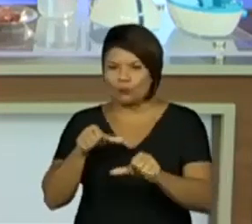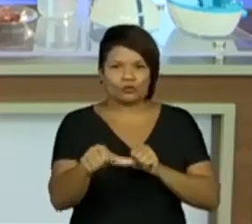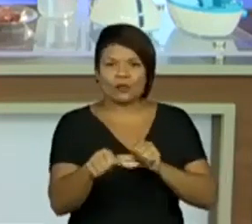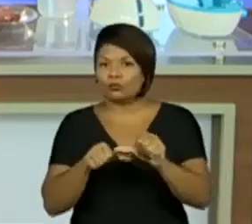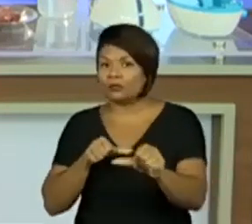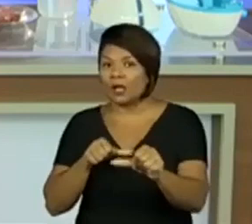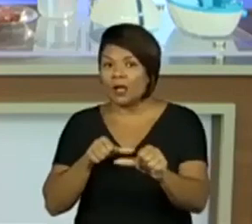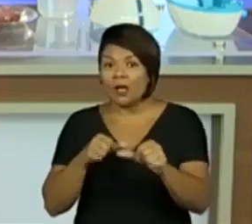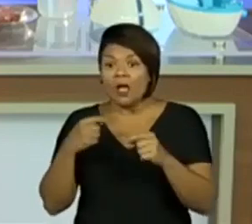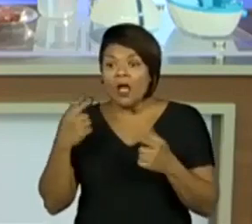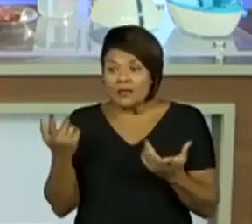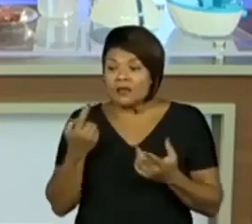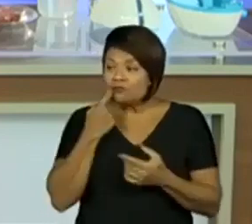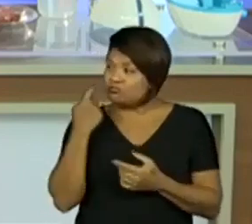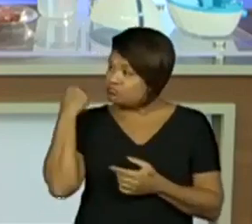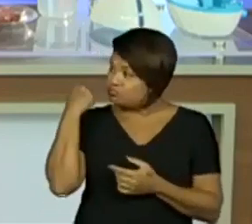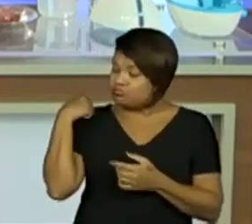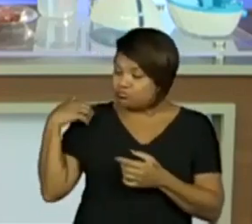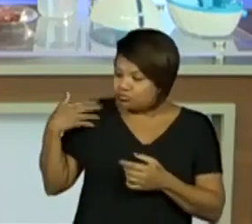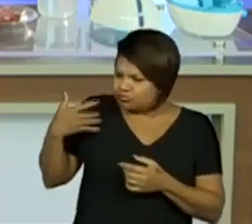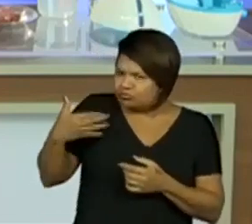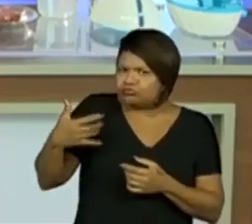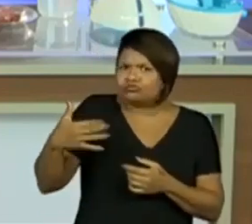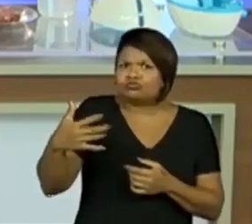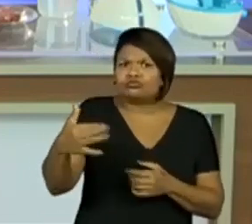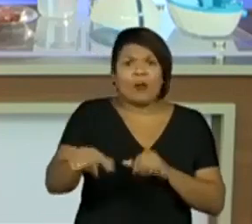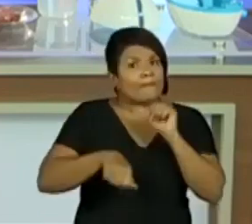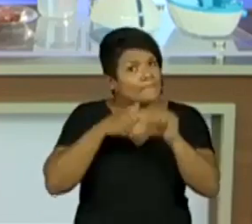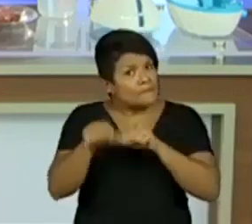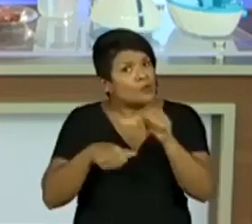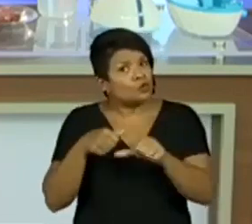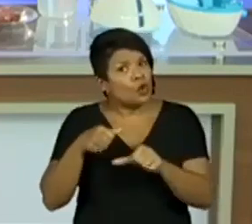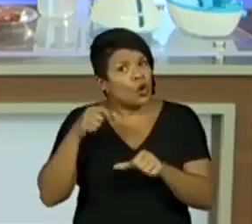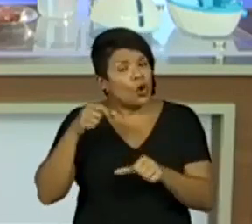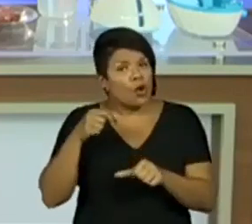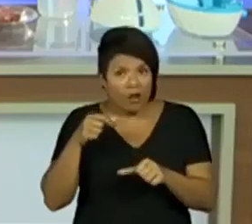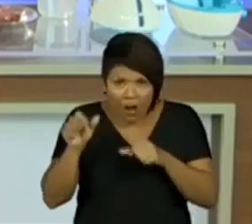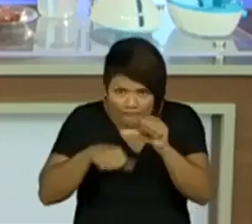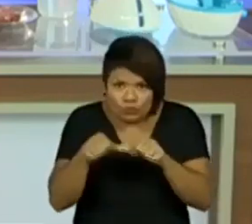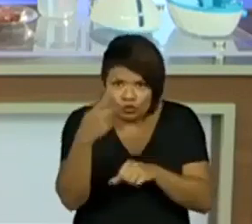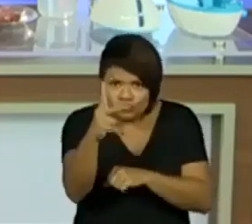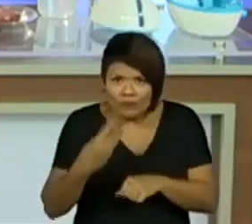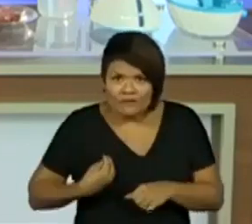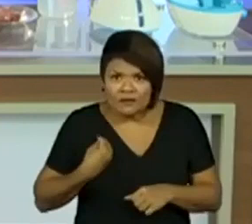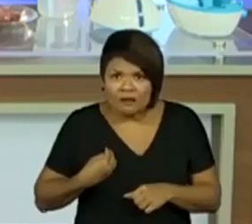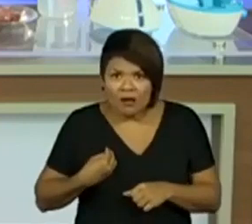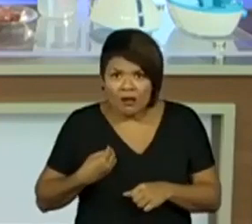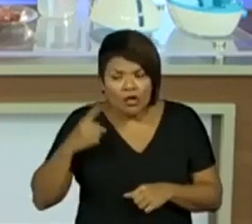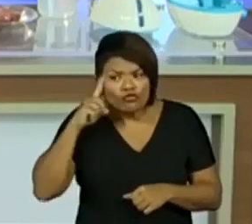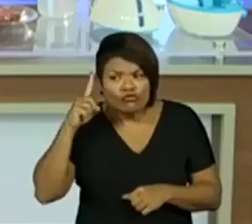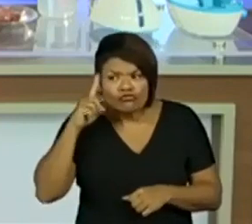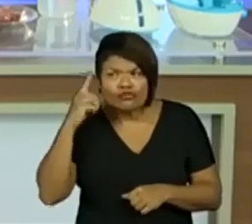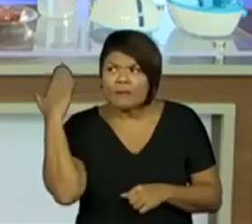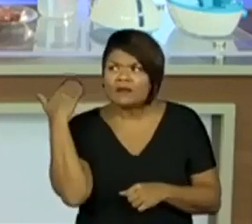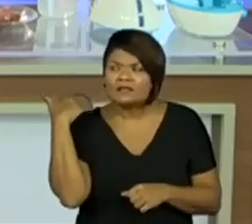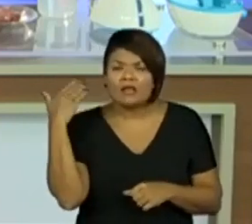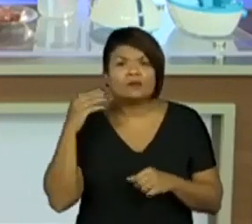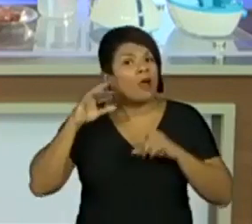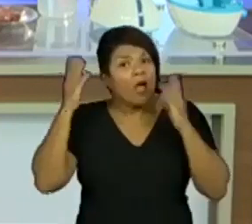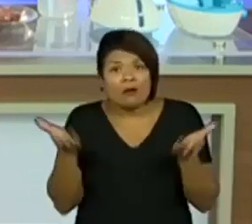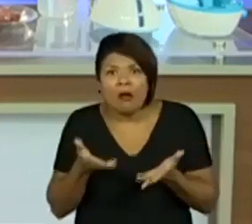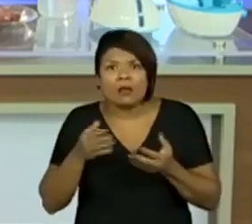verdade? Essas mudanças em nossa rotina, mudanças no cuidado da higiene.